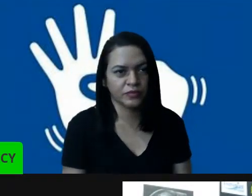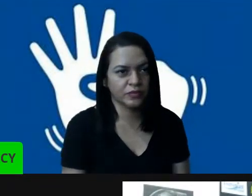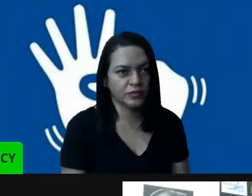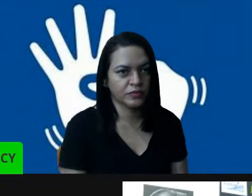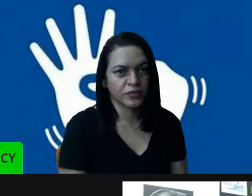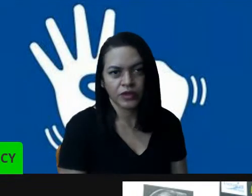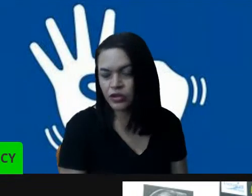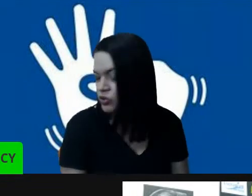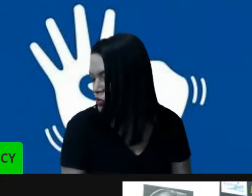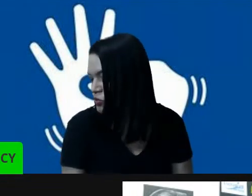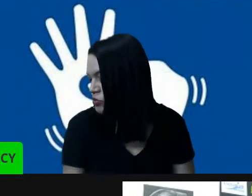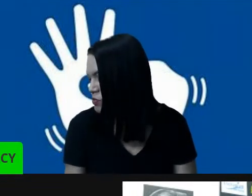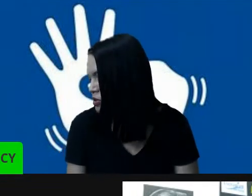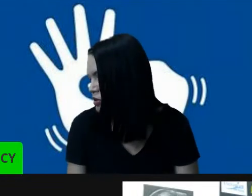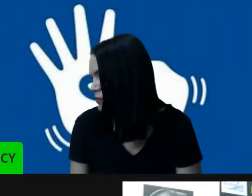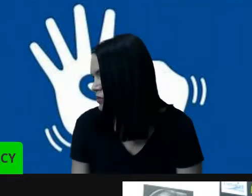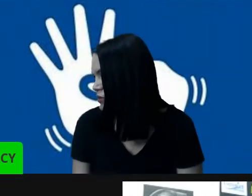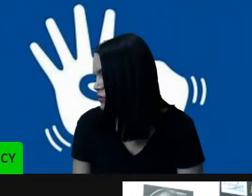ouvindo?